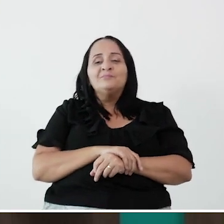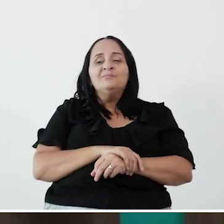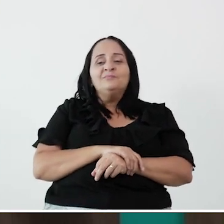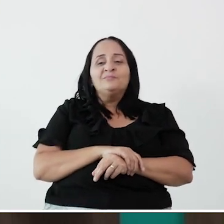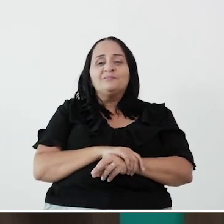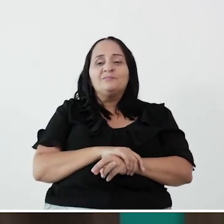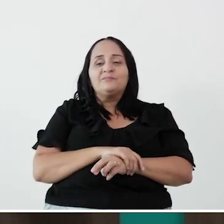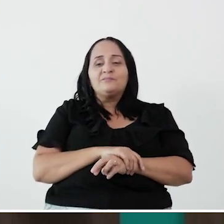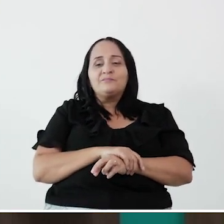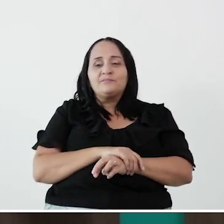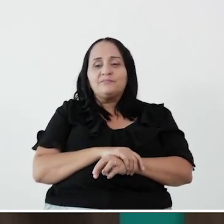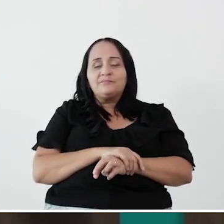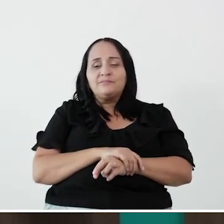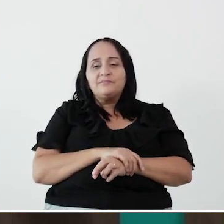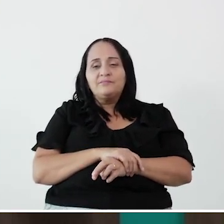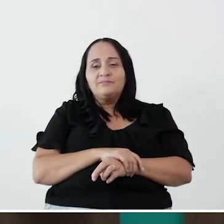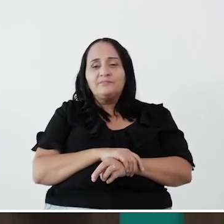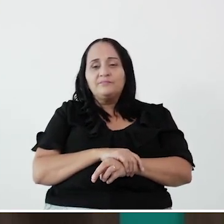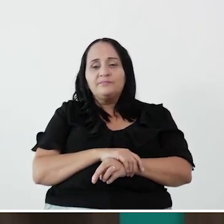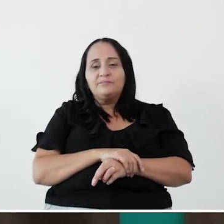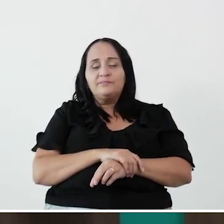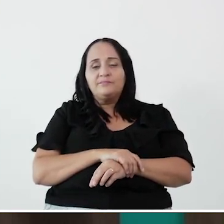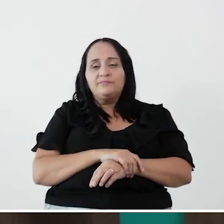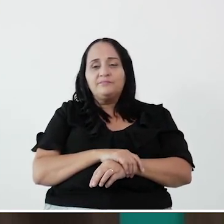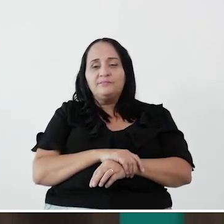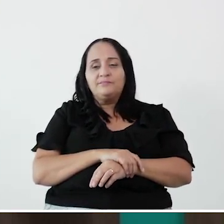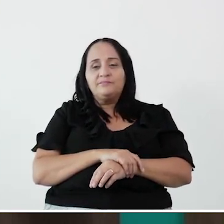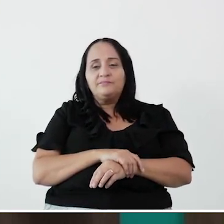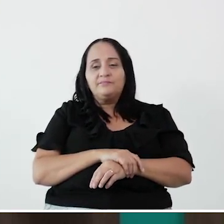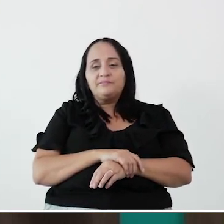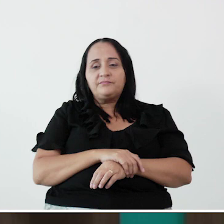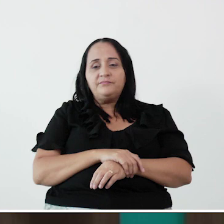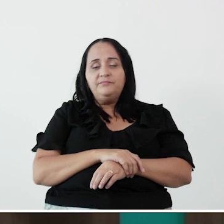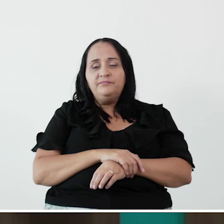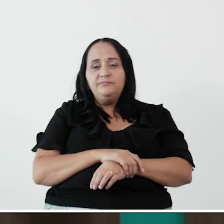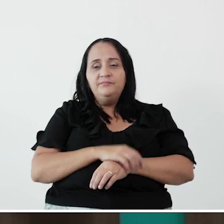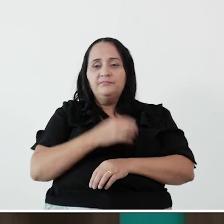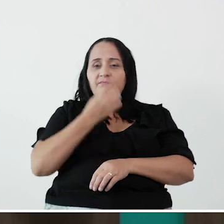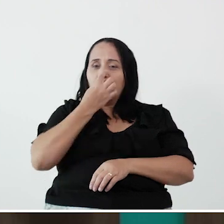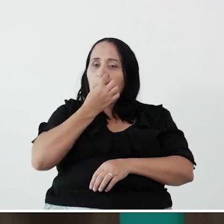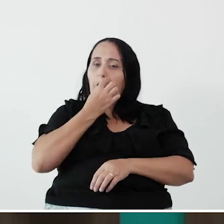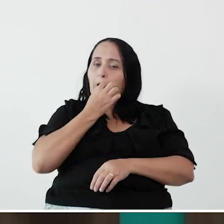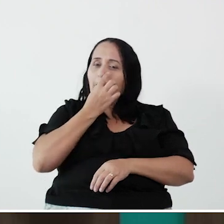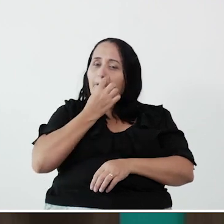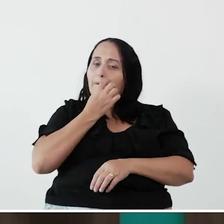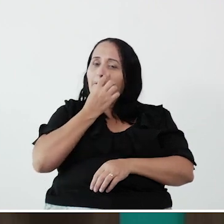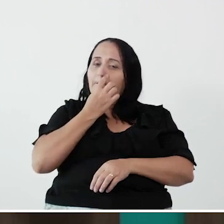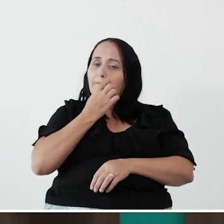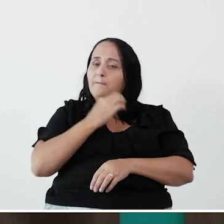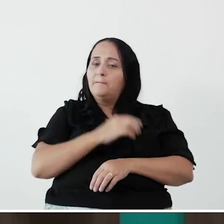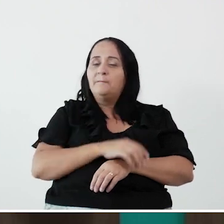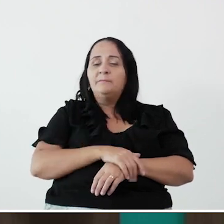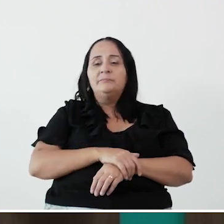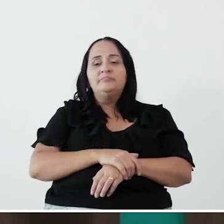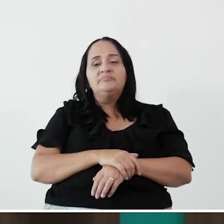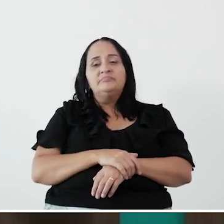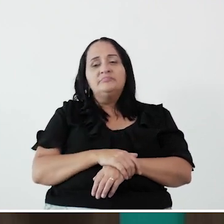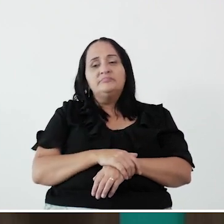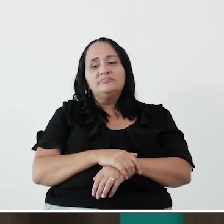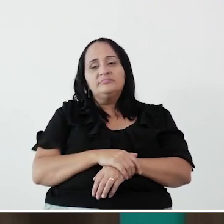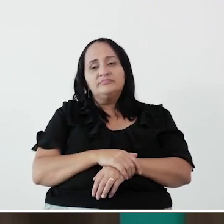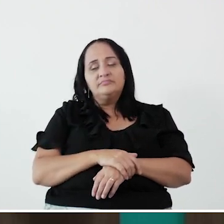quadrante, segundo quadrante, terceiro quadrante e quarto quadrante.